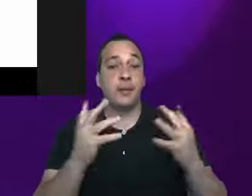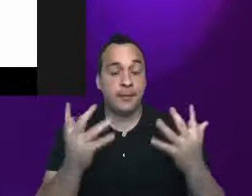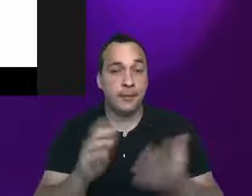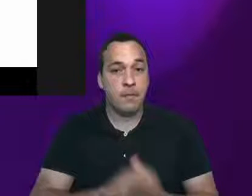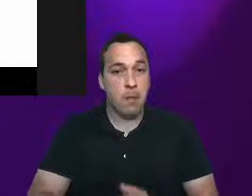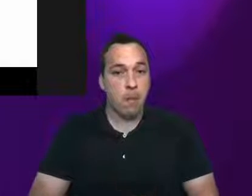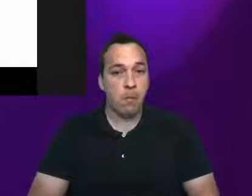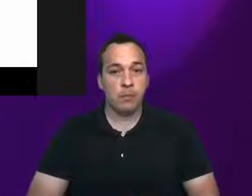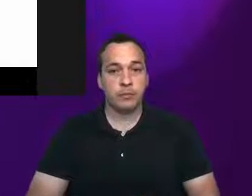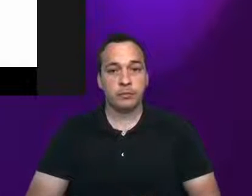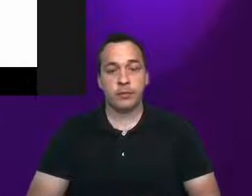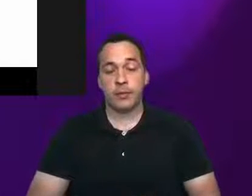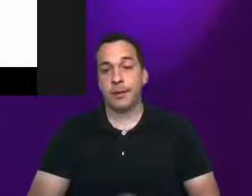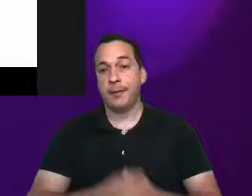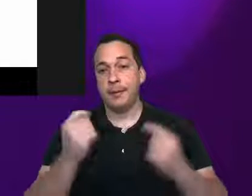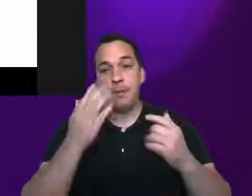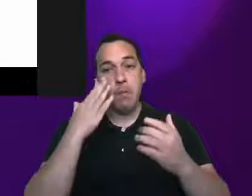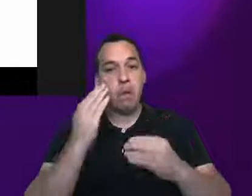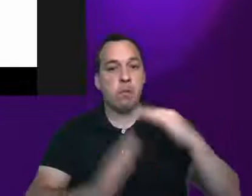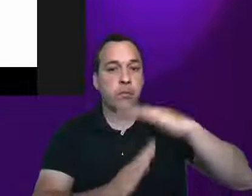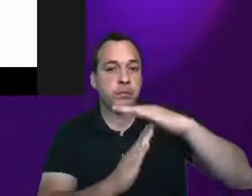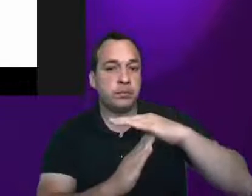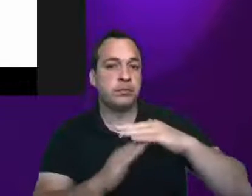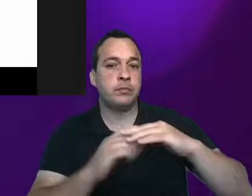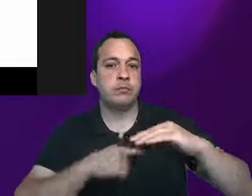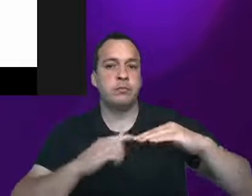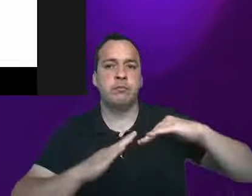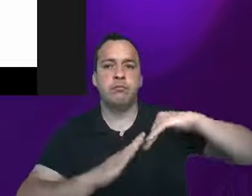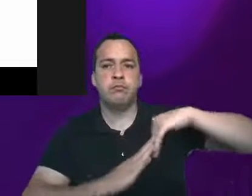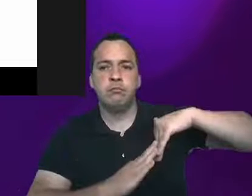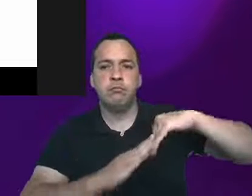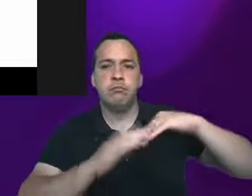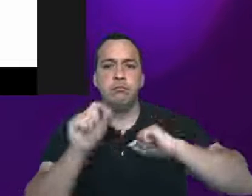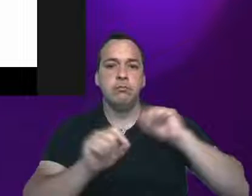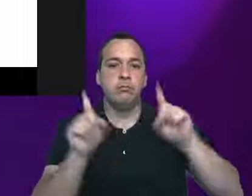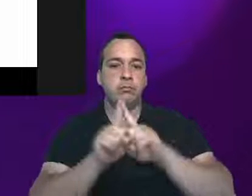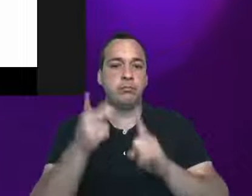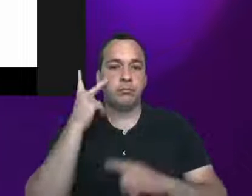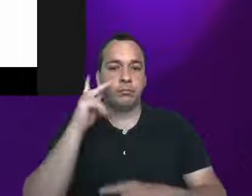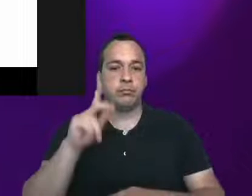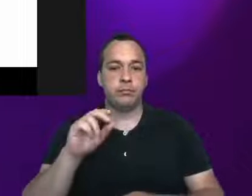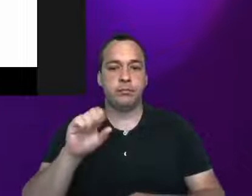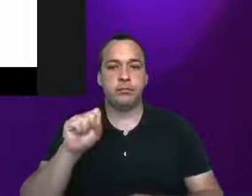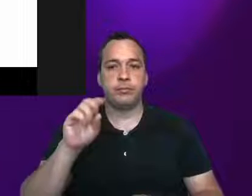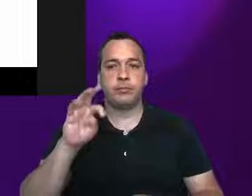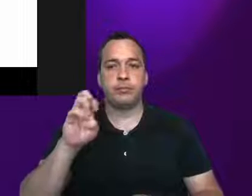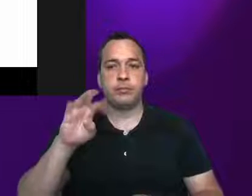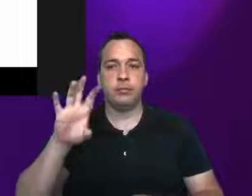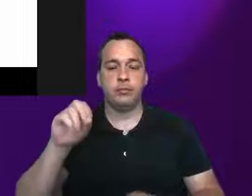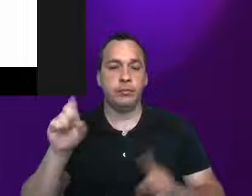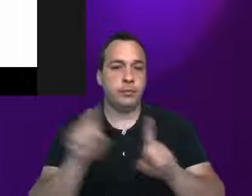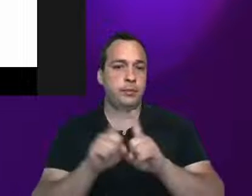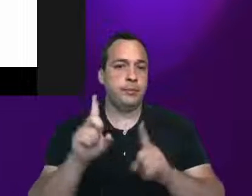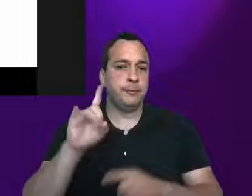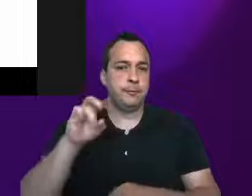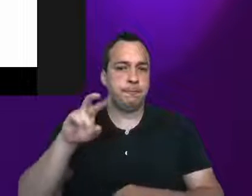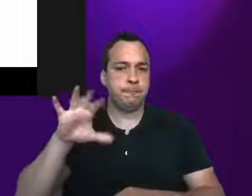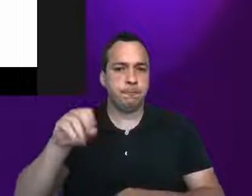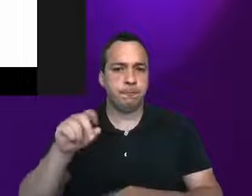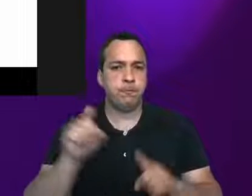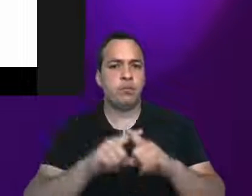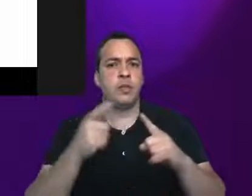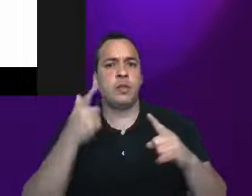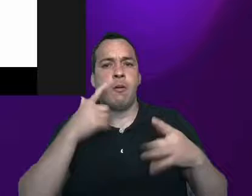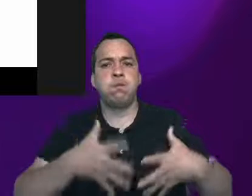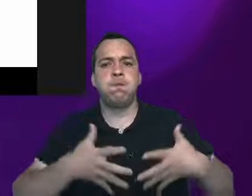sempre lembrando da limitação da cava, tanto nos métodos estáticos como dinâmicos. Ela pode estar dilatada em pacientes muito